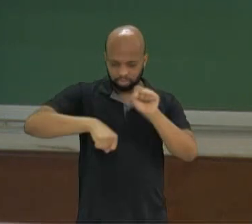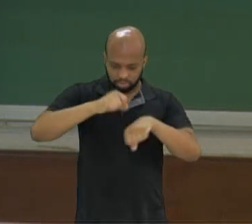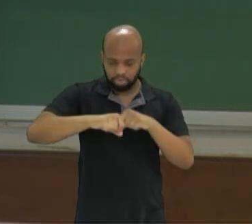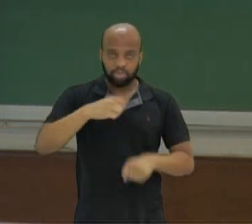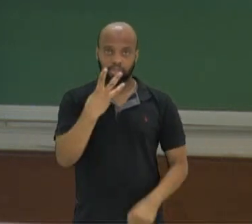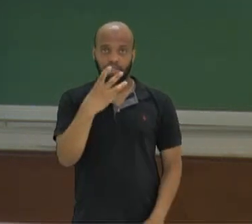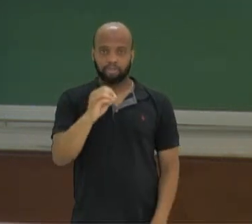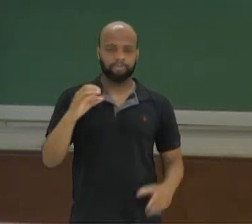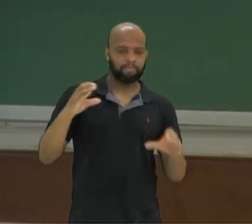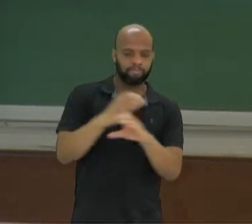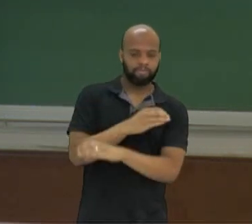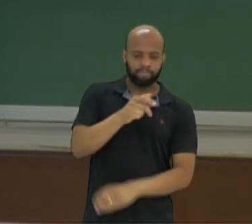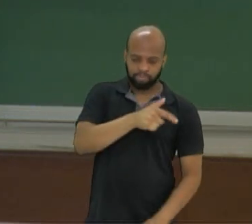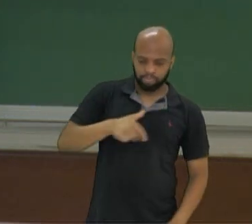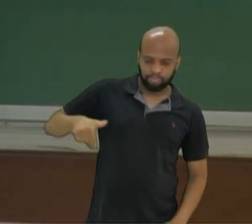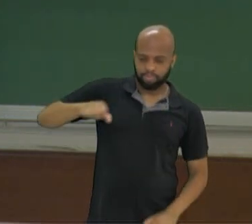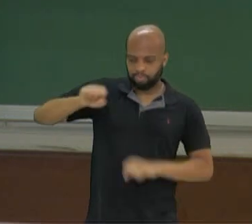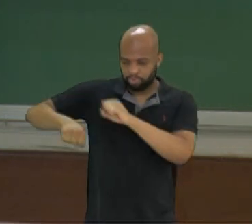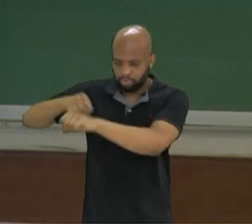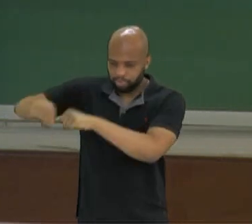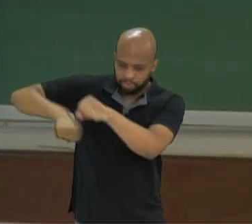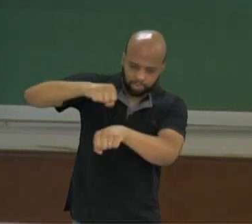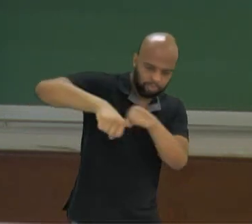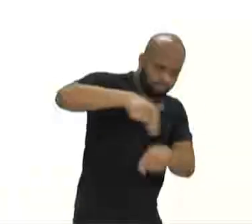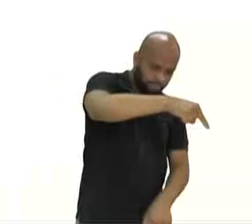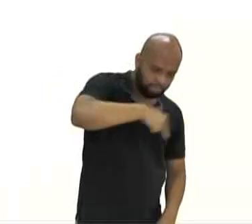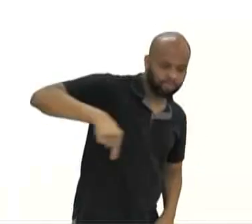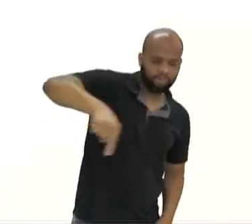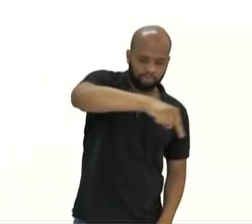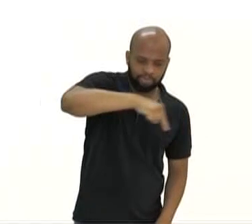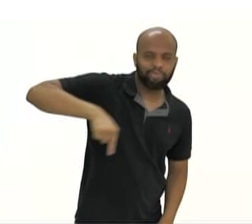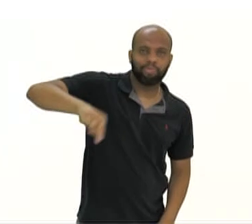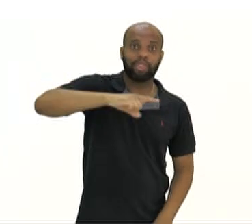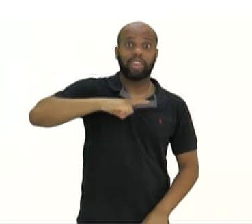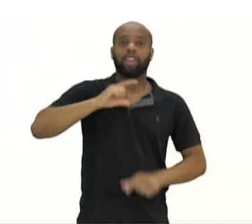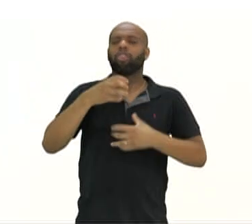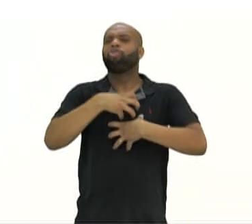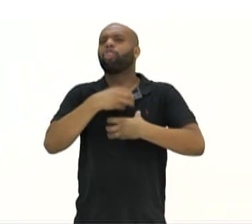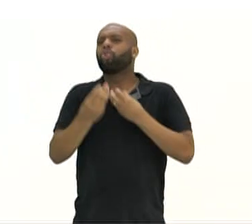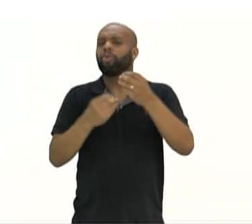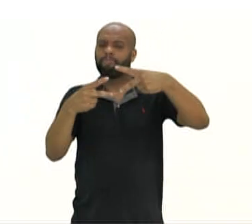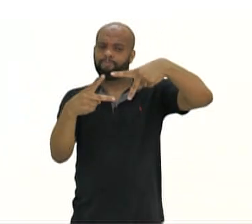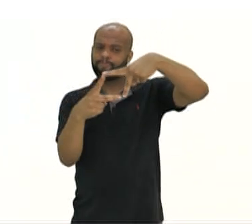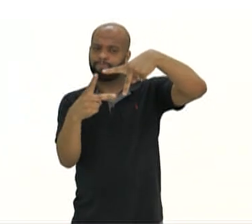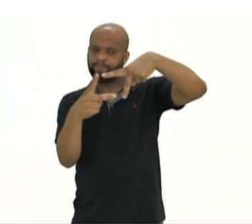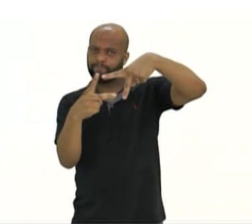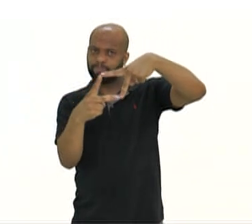voltas completas por dia no quarteirão quadrado, onde mora, cuja área é de